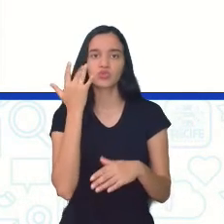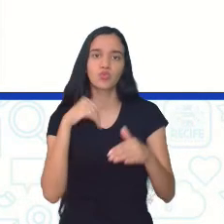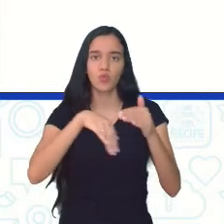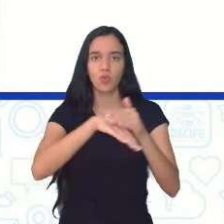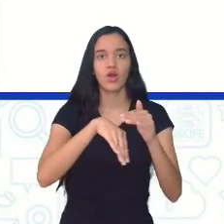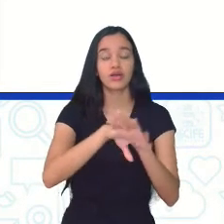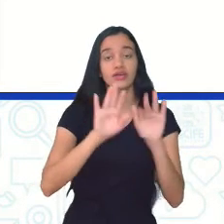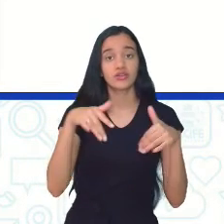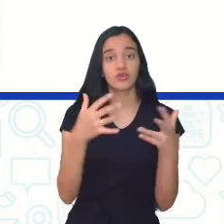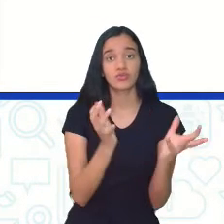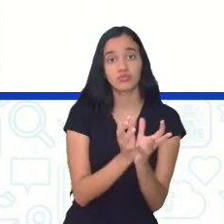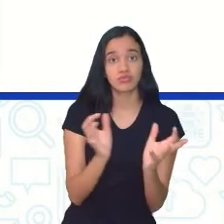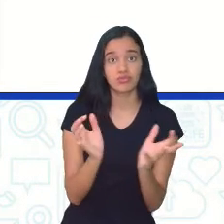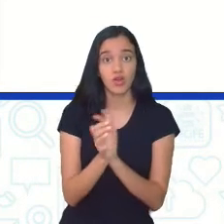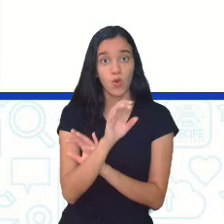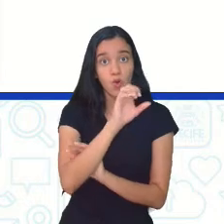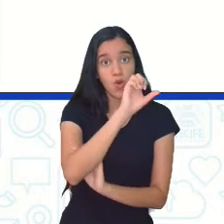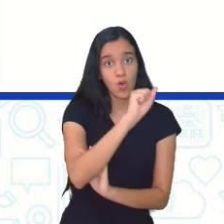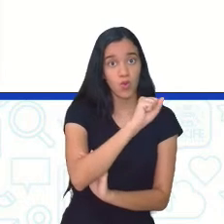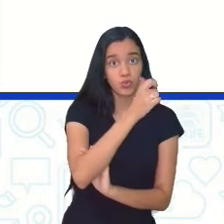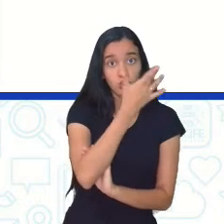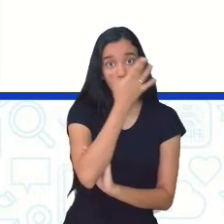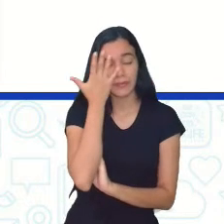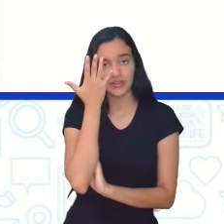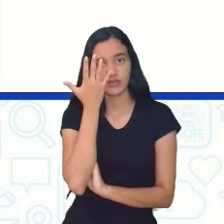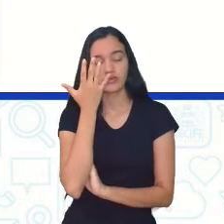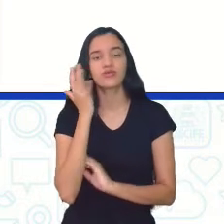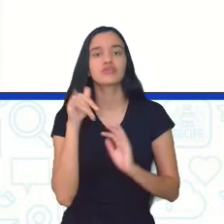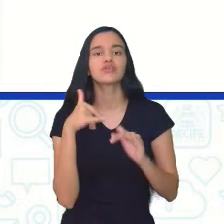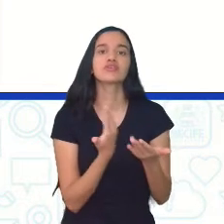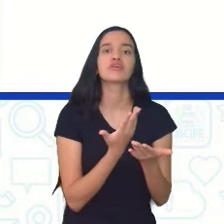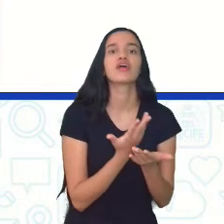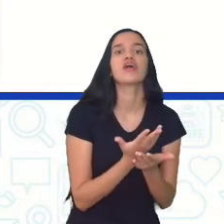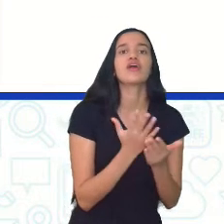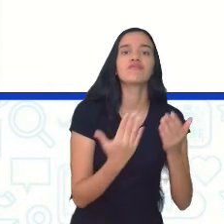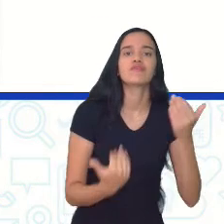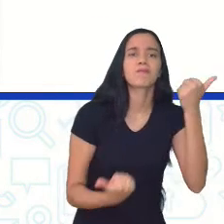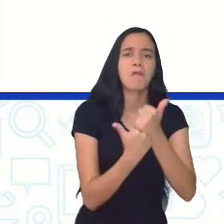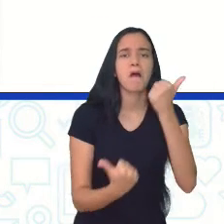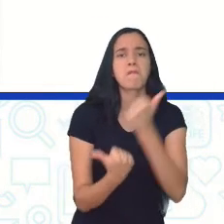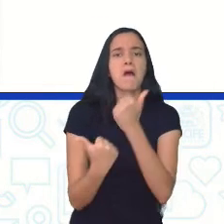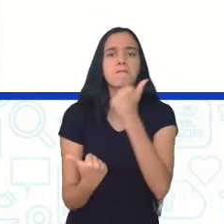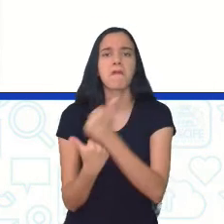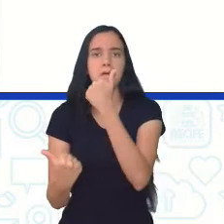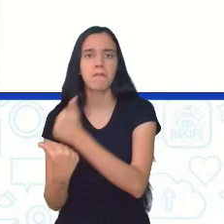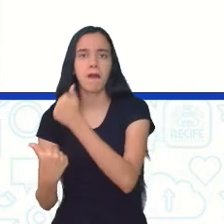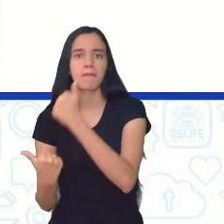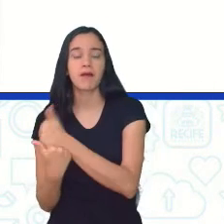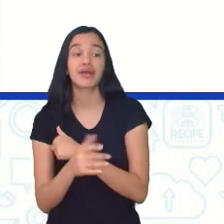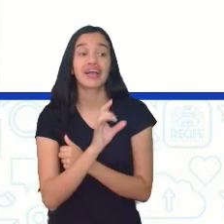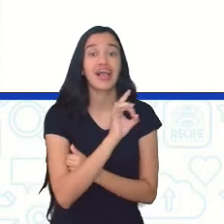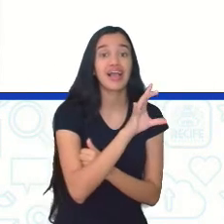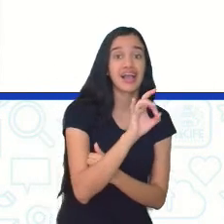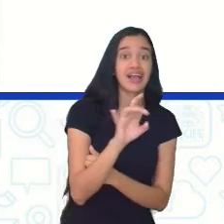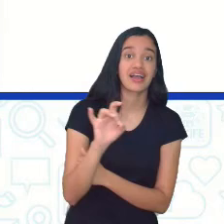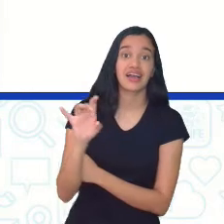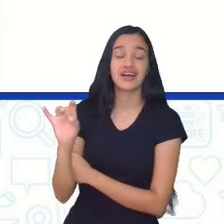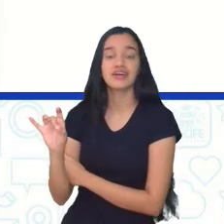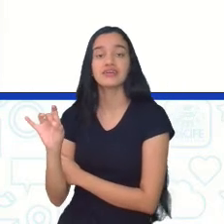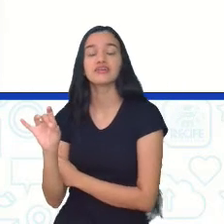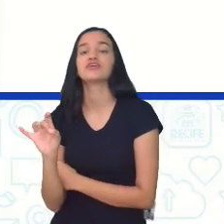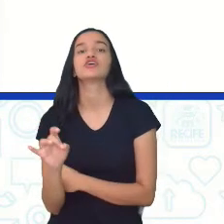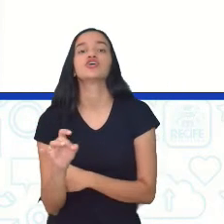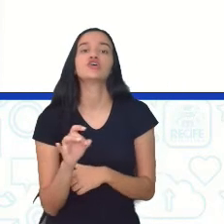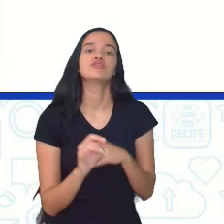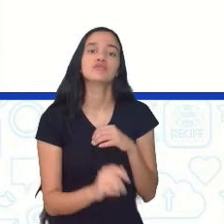partida, um time escreveu 8 atletas e foram feitas várias substituições. de modo que cada um deles